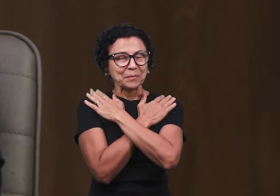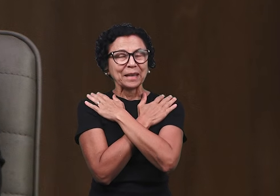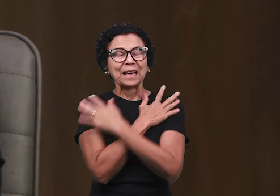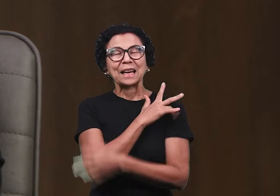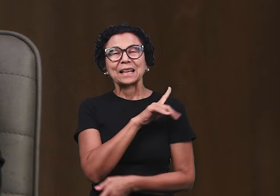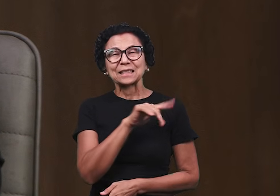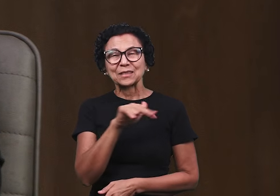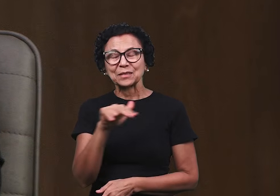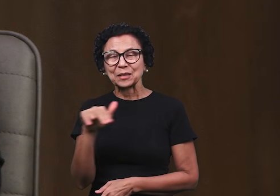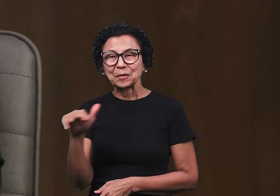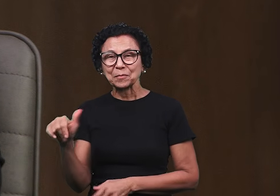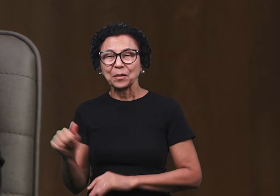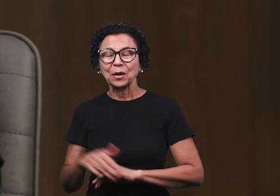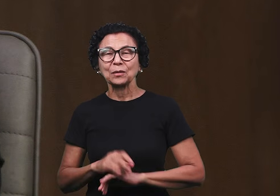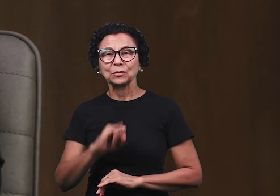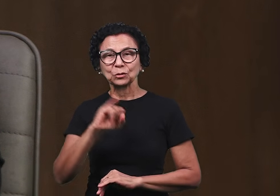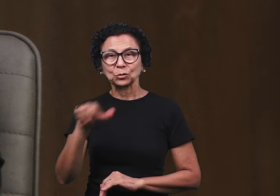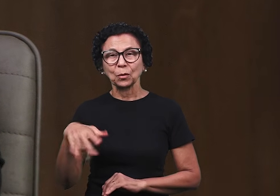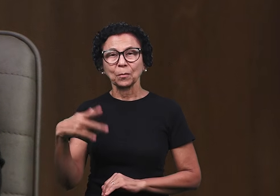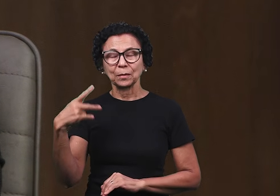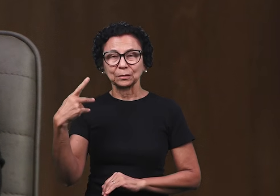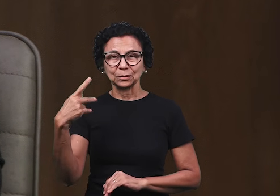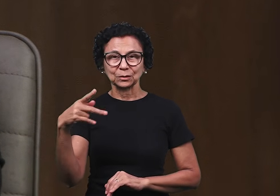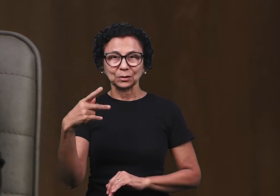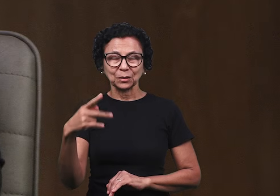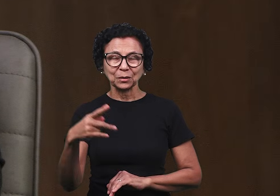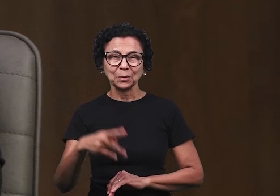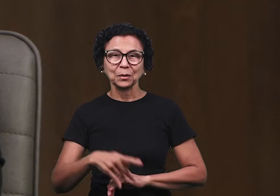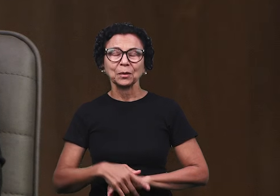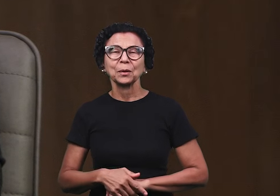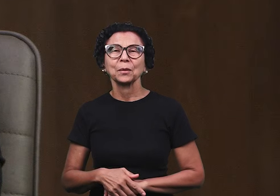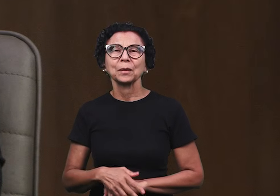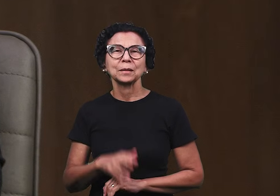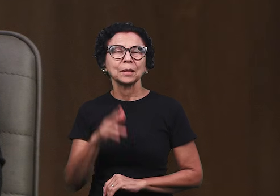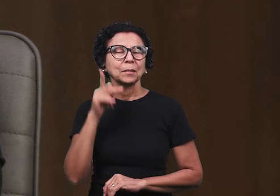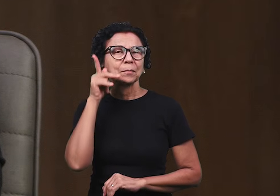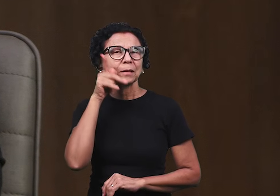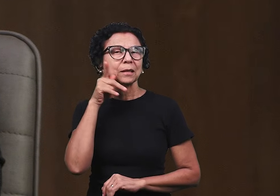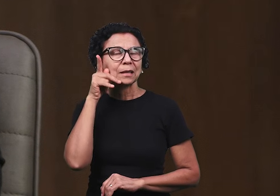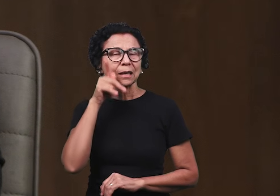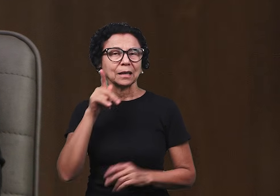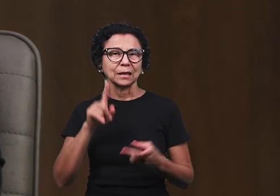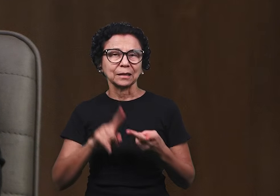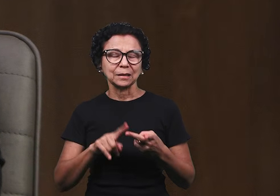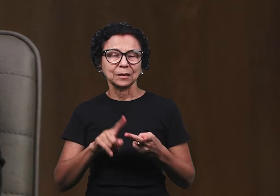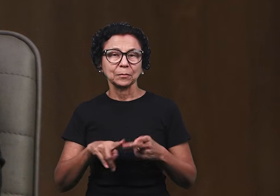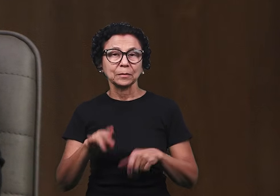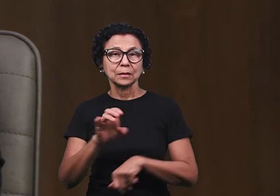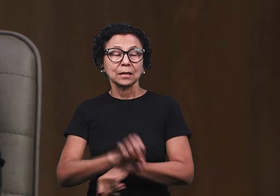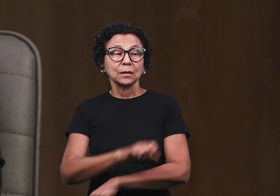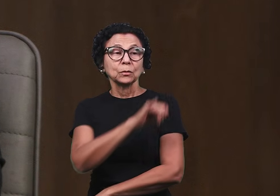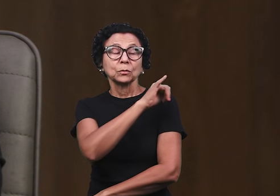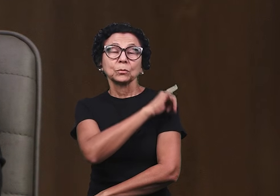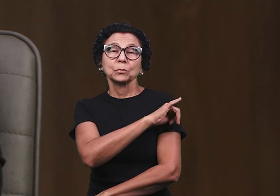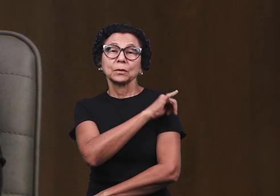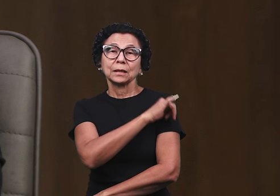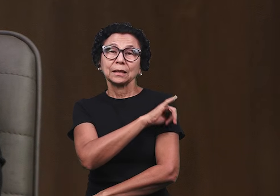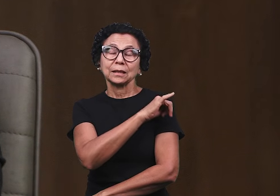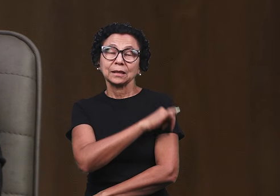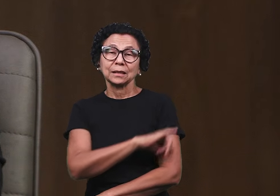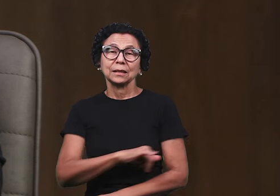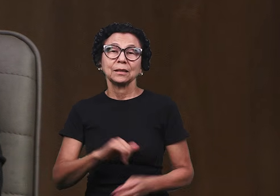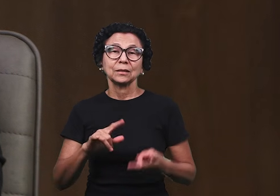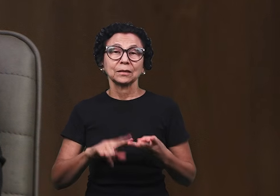queridos irmãos que nos assistem em João Pessoa, na Paraíba, em Mesquita e Santa Cruz, no Rio de Janeiro,